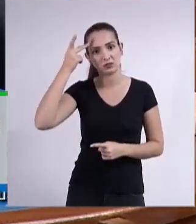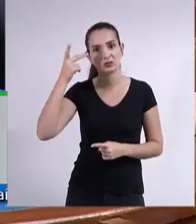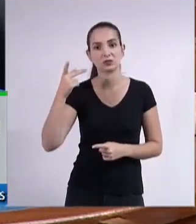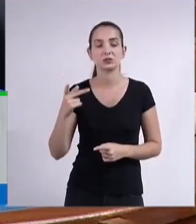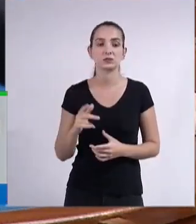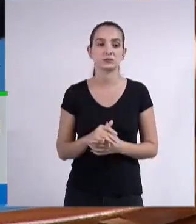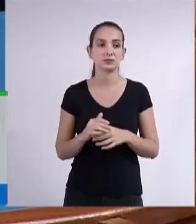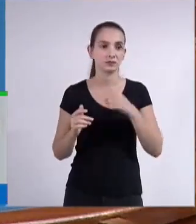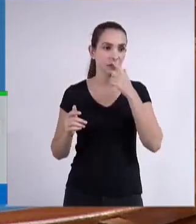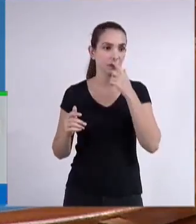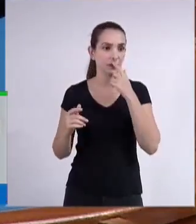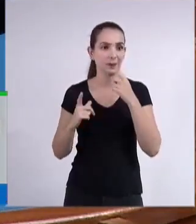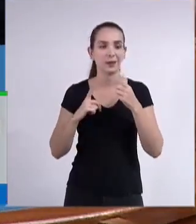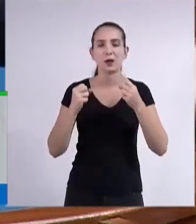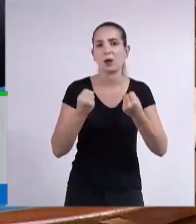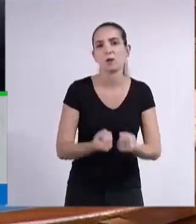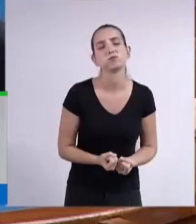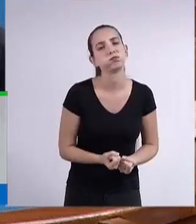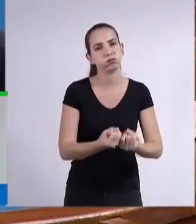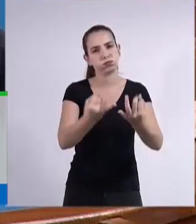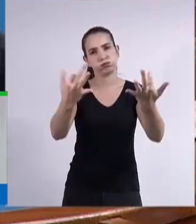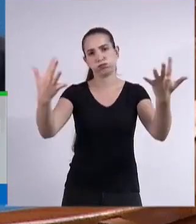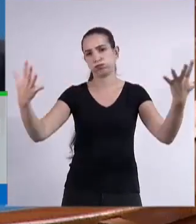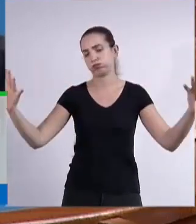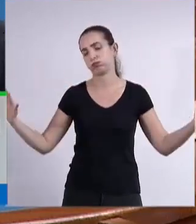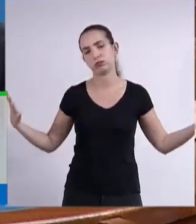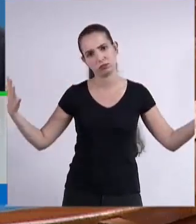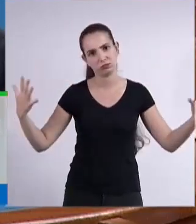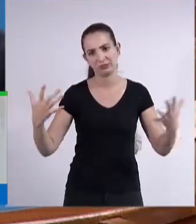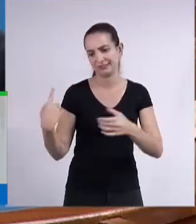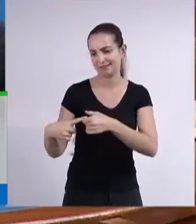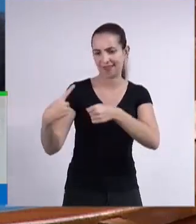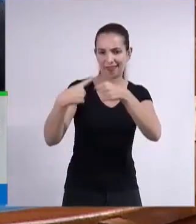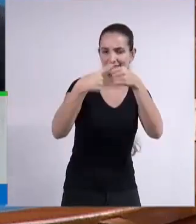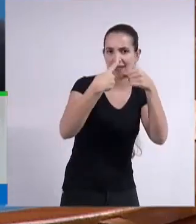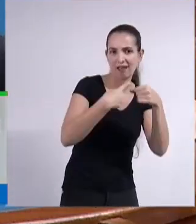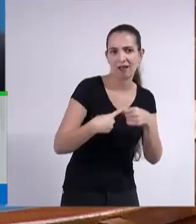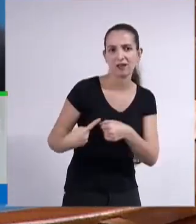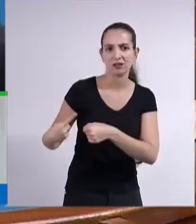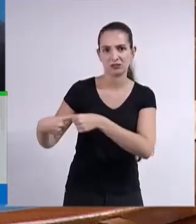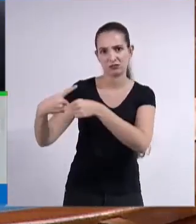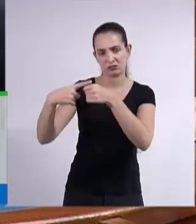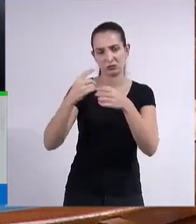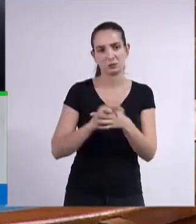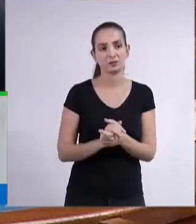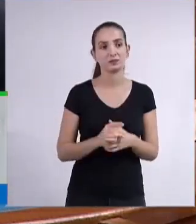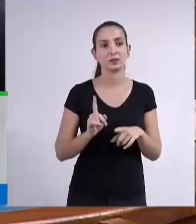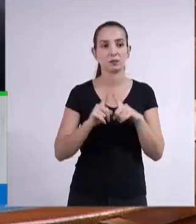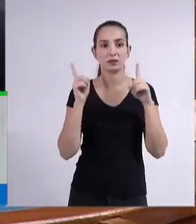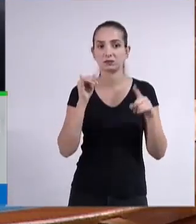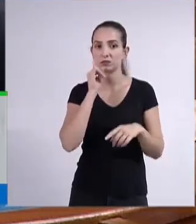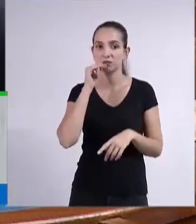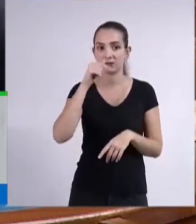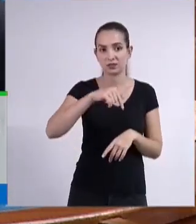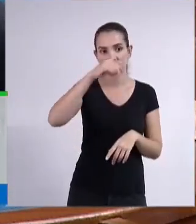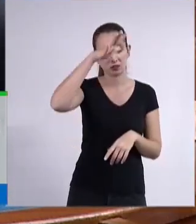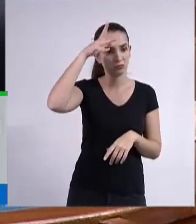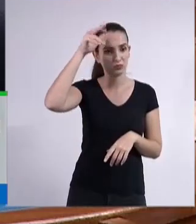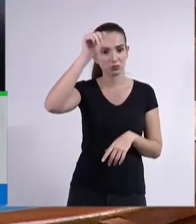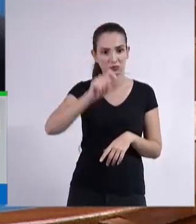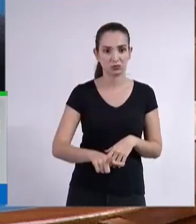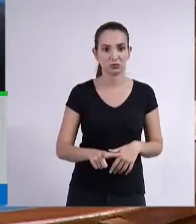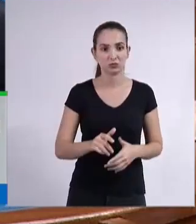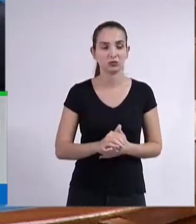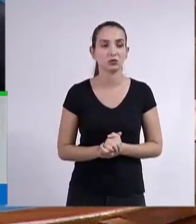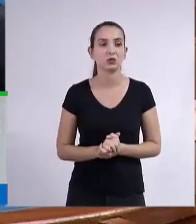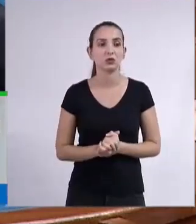adensado. Você, com uma quantidade de redes, do tamanho da do Mato Grosso do Sul, você atende uma população